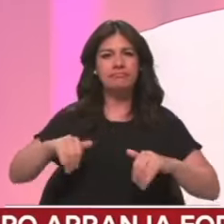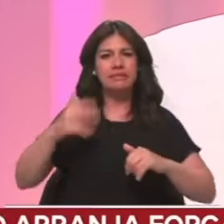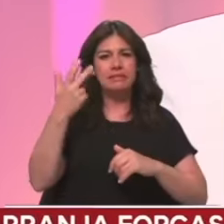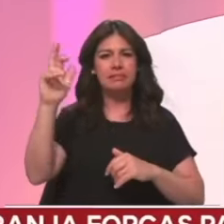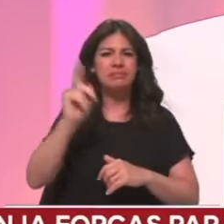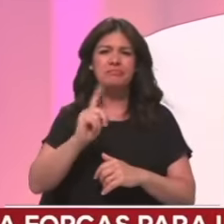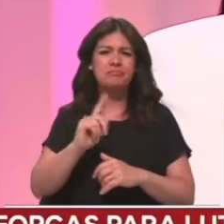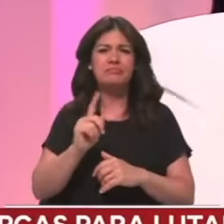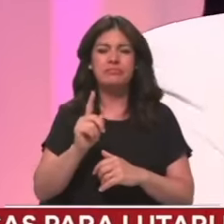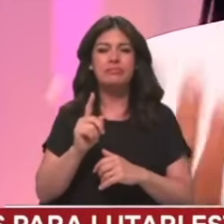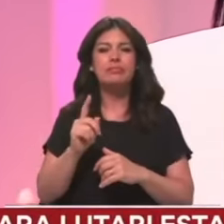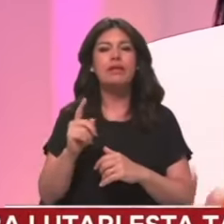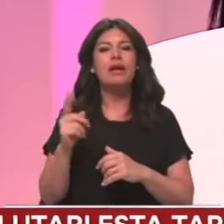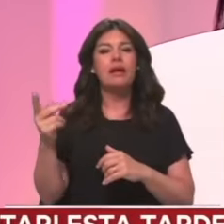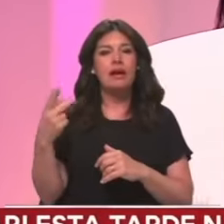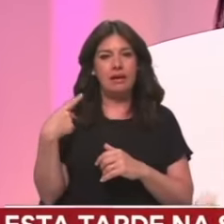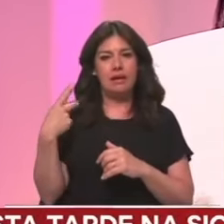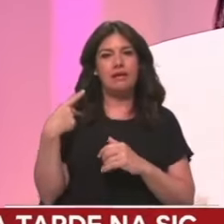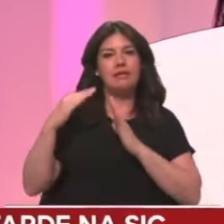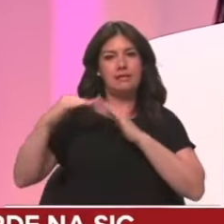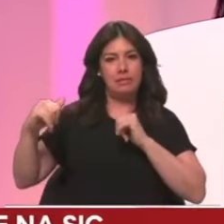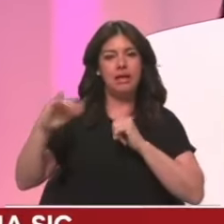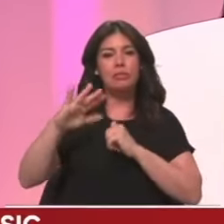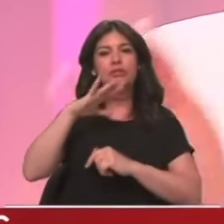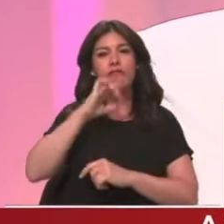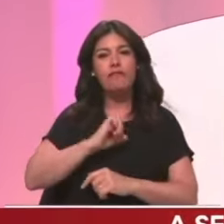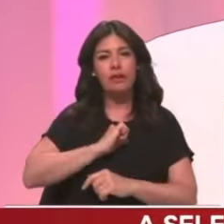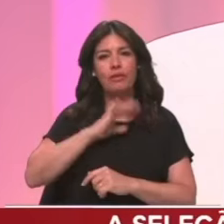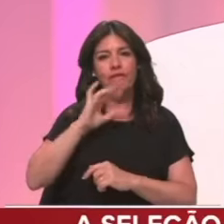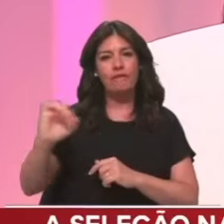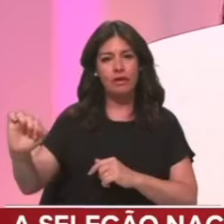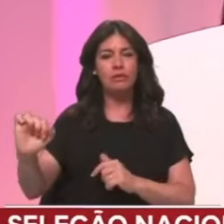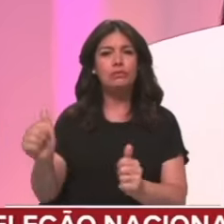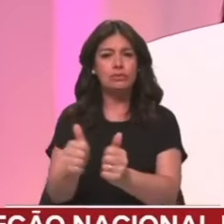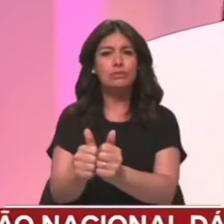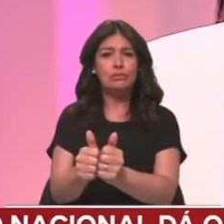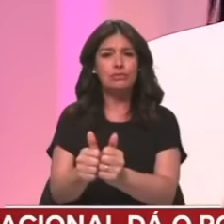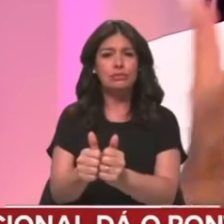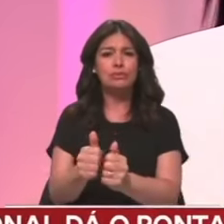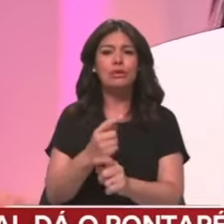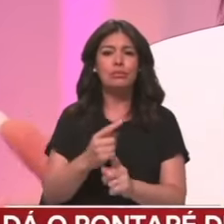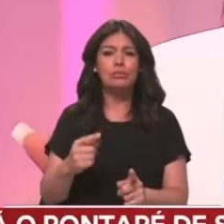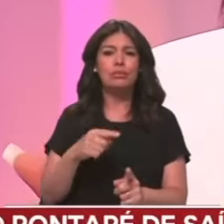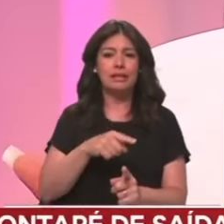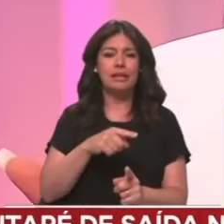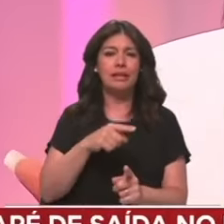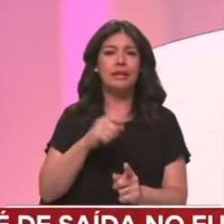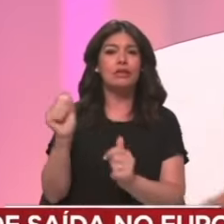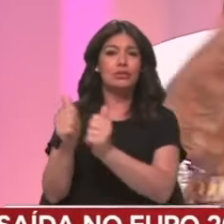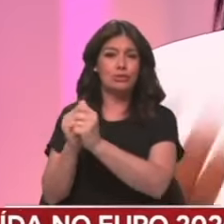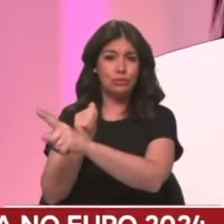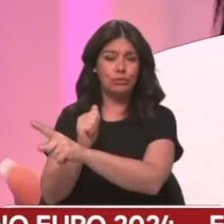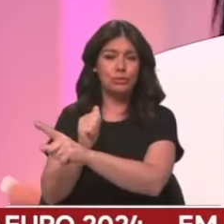nós estivemos separados mas os nossos filhos estavam sempre juntos porque a Valentina ficava com o Flávio de segunda até quarta ou